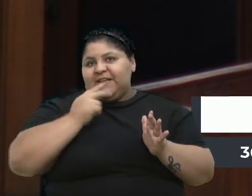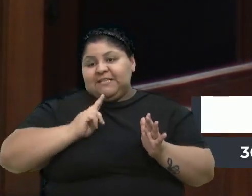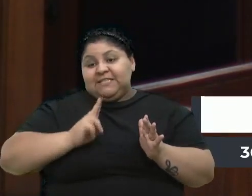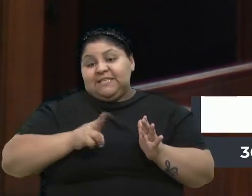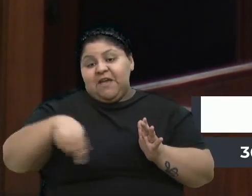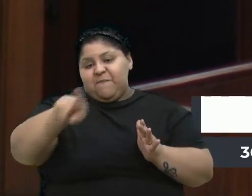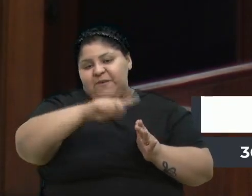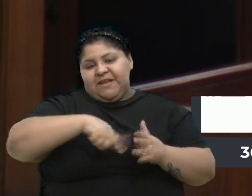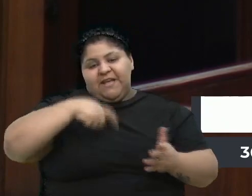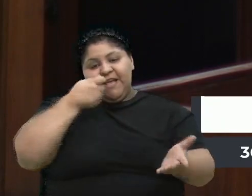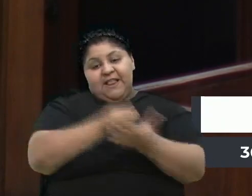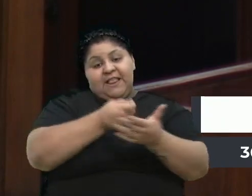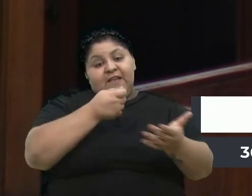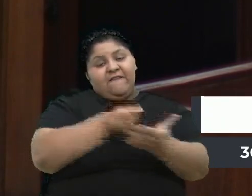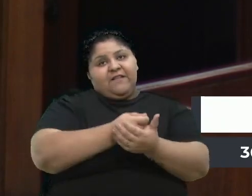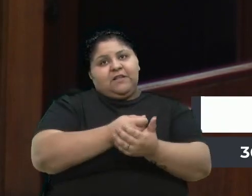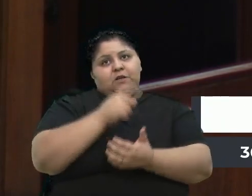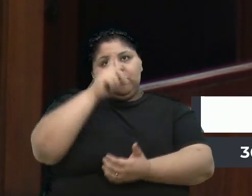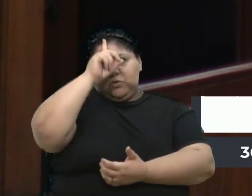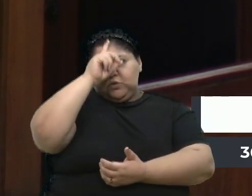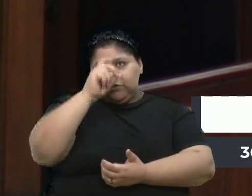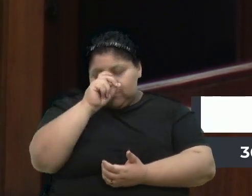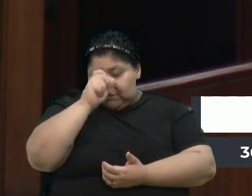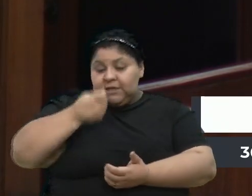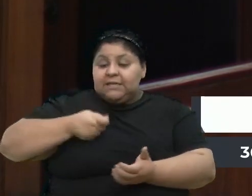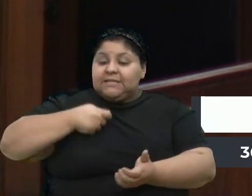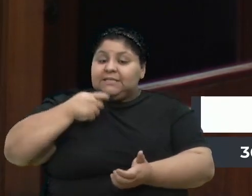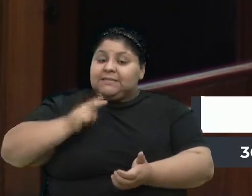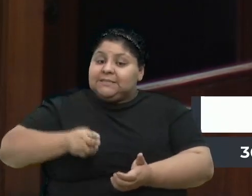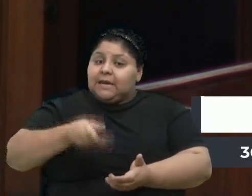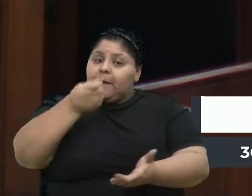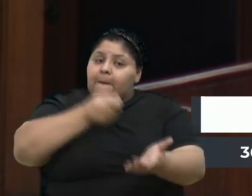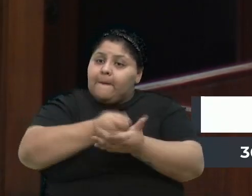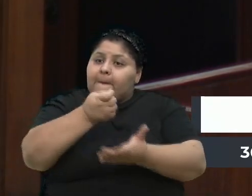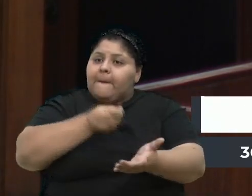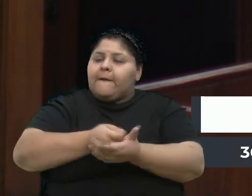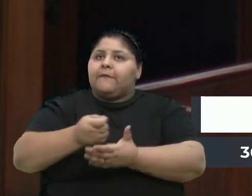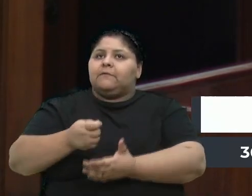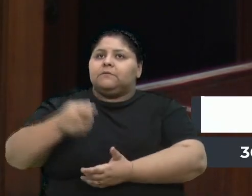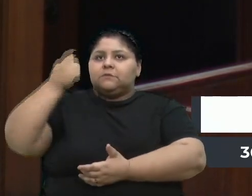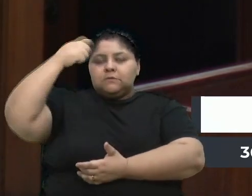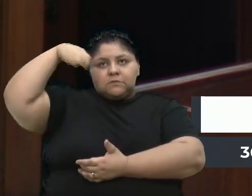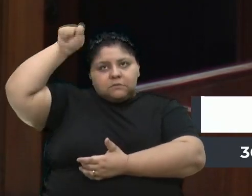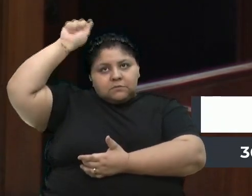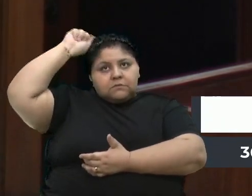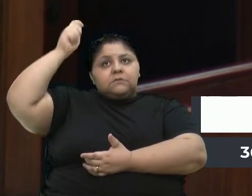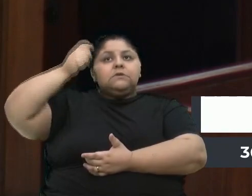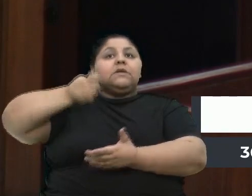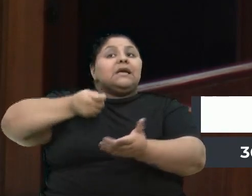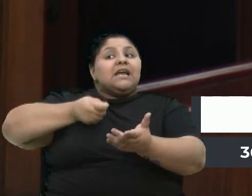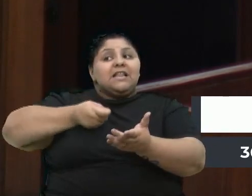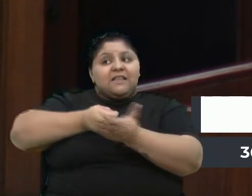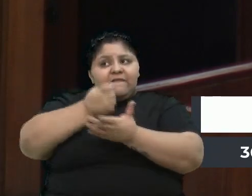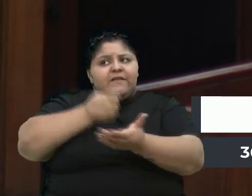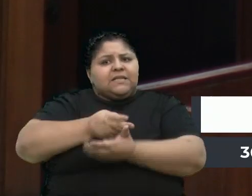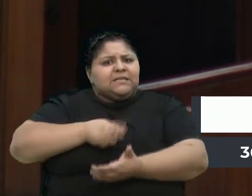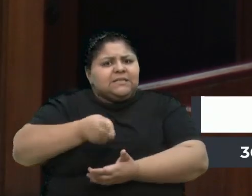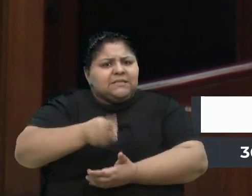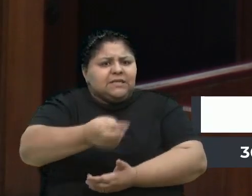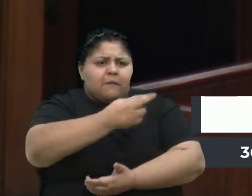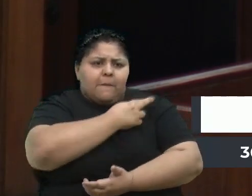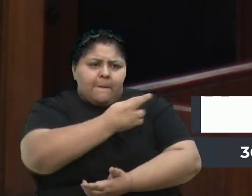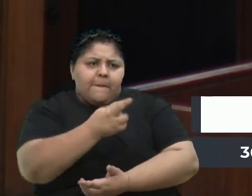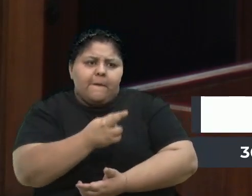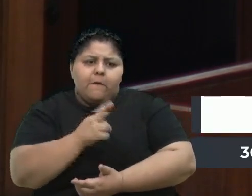aqui o HG, sempre defendemos a Universidade de Caxias do Sul, vamos defendê-la porque elas nos representam, o Hospital Geral tem um atendimento